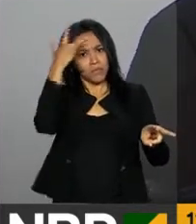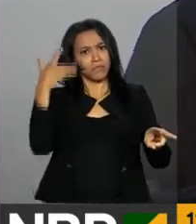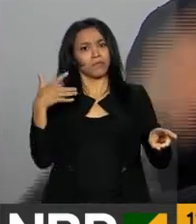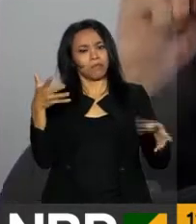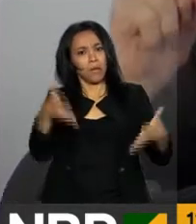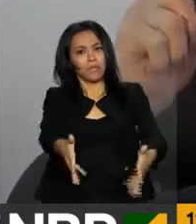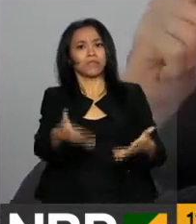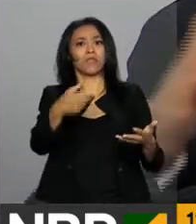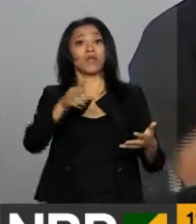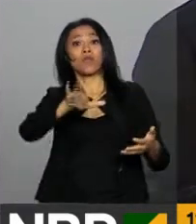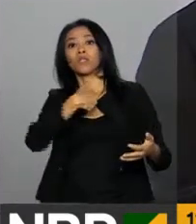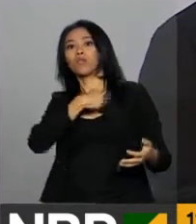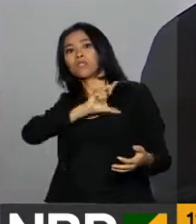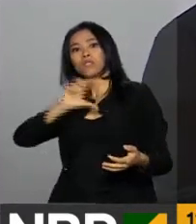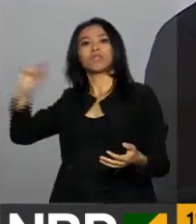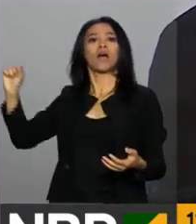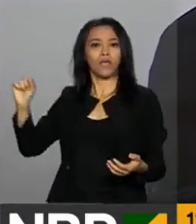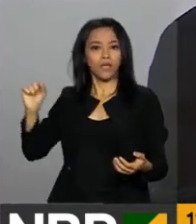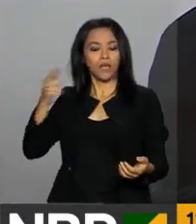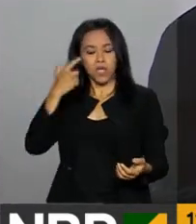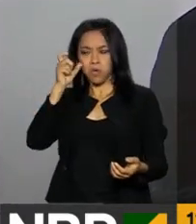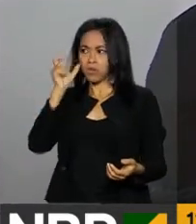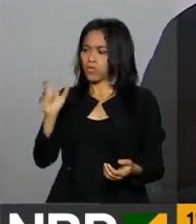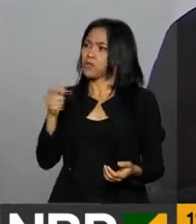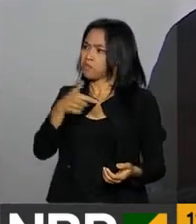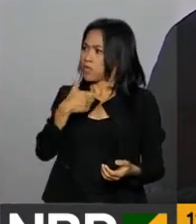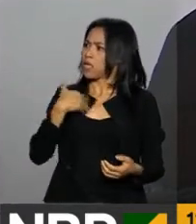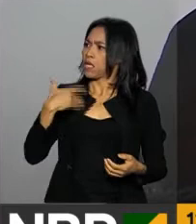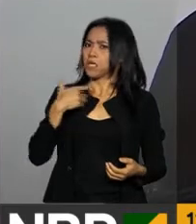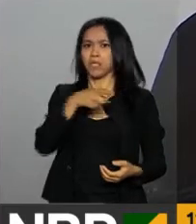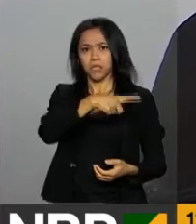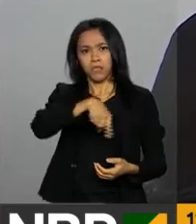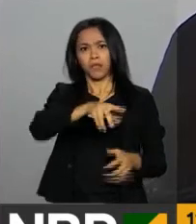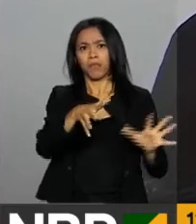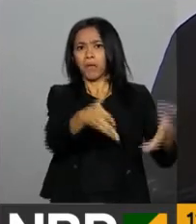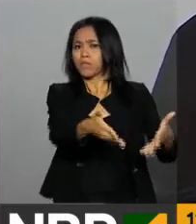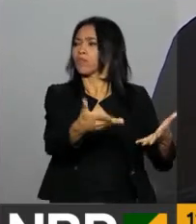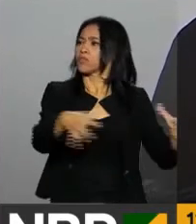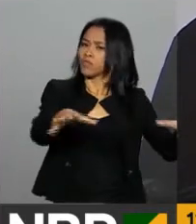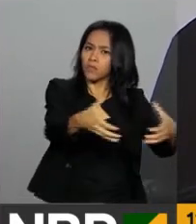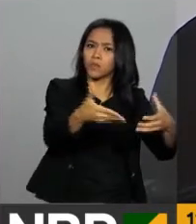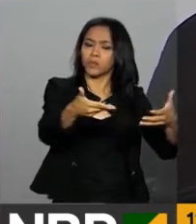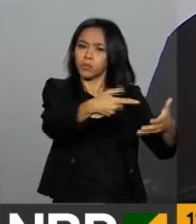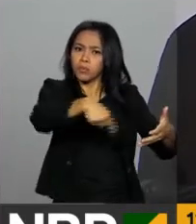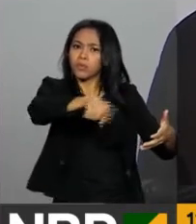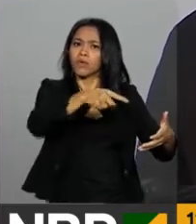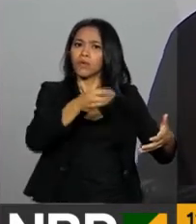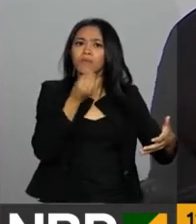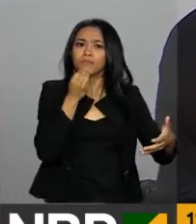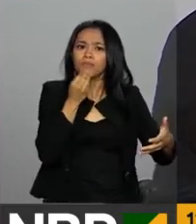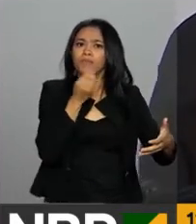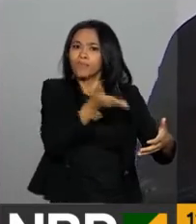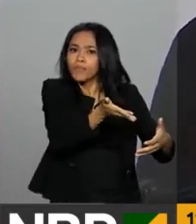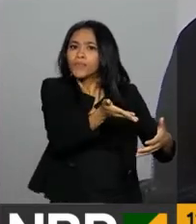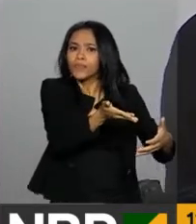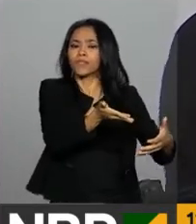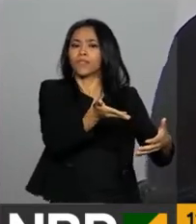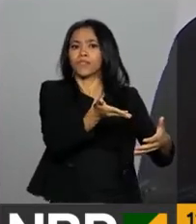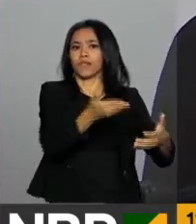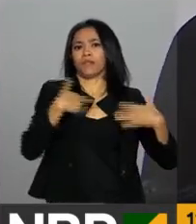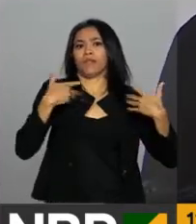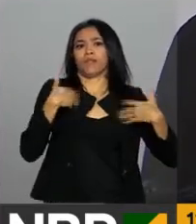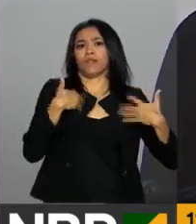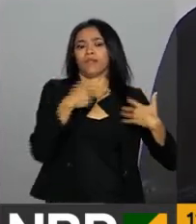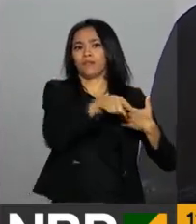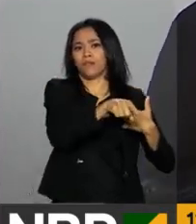todos a ir além disso é interessante esta alegria participativa tereza cristina se na dor e na média deveria permear a